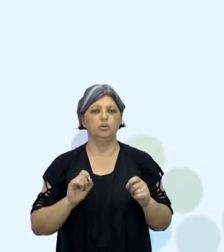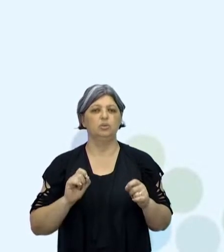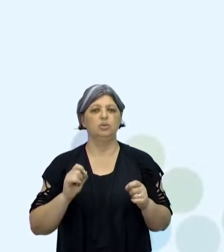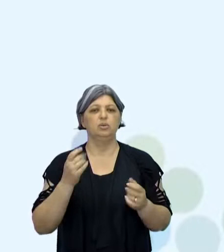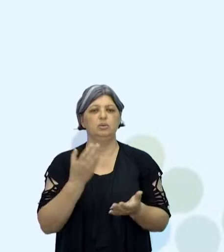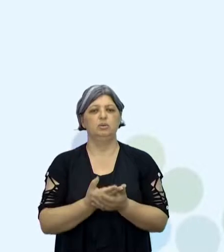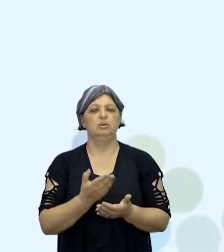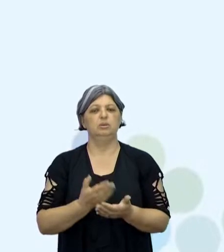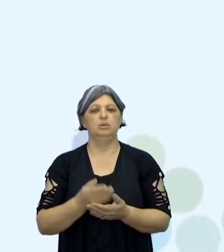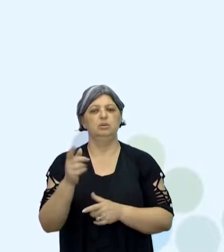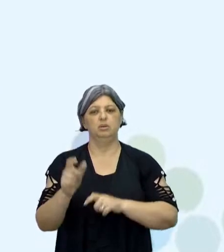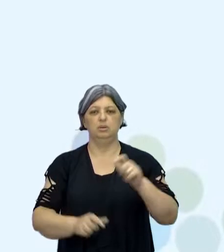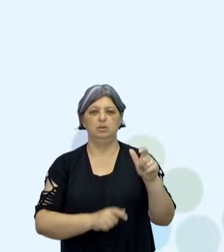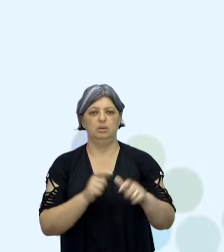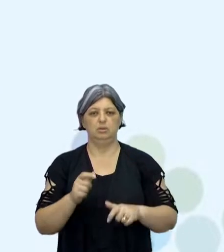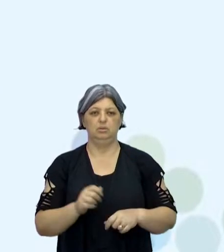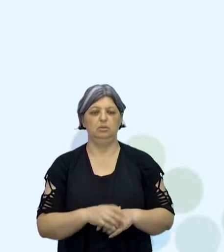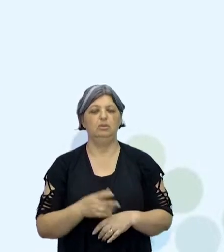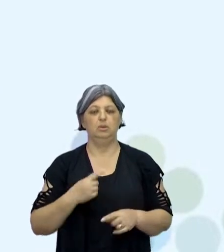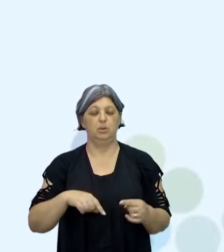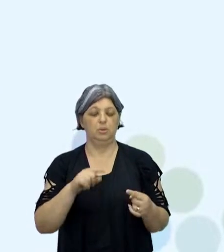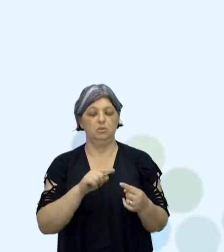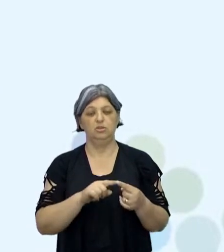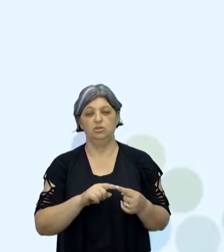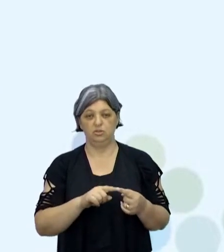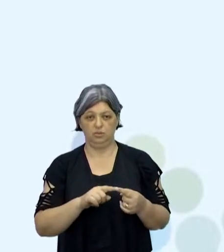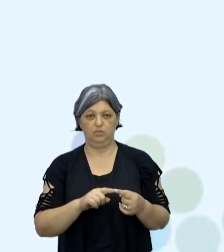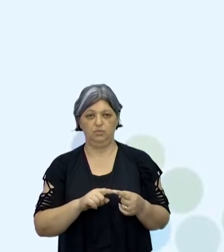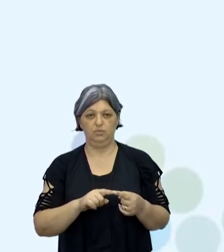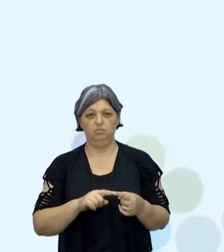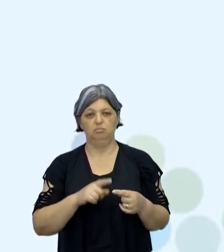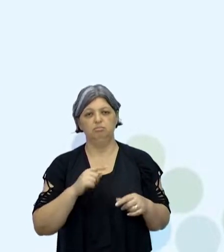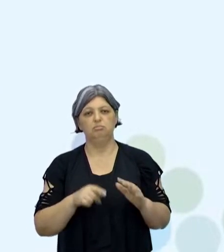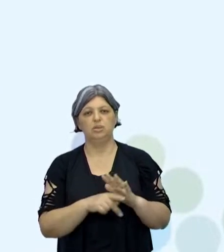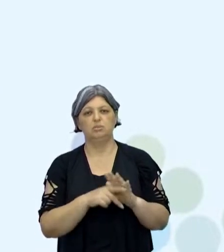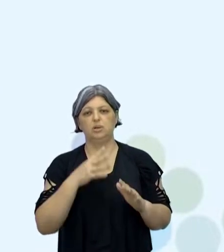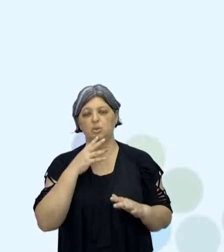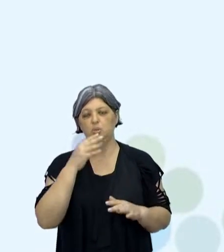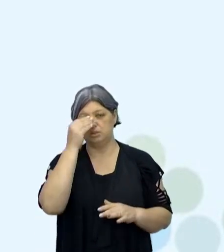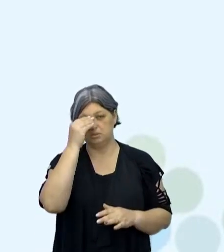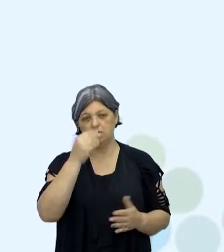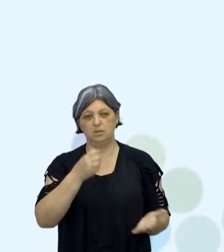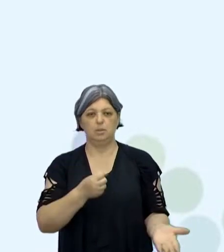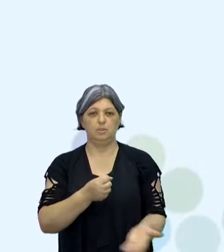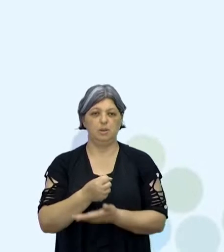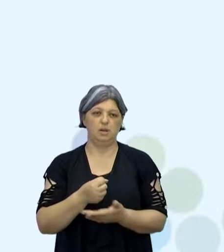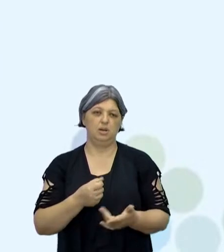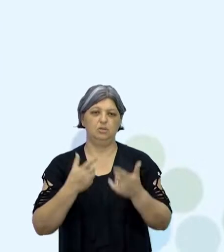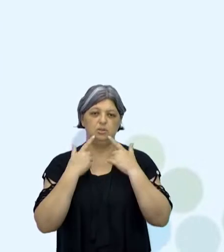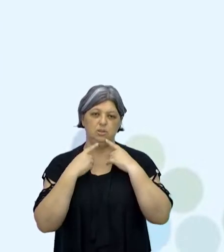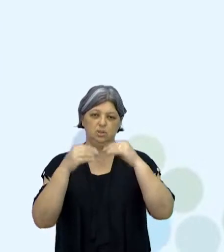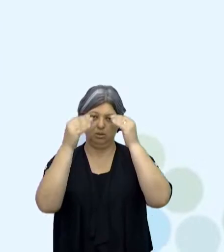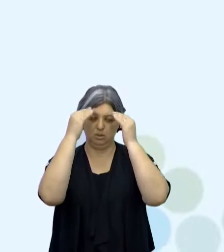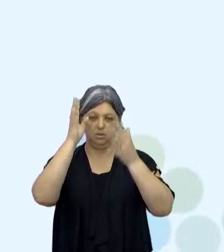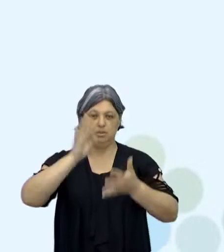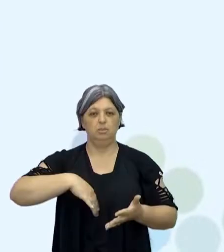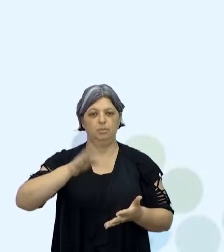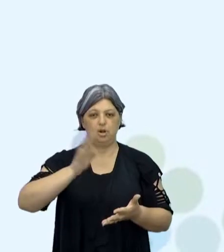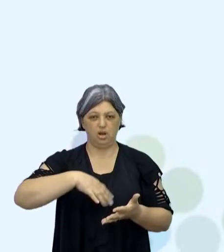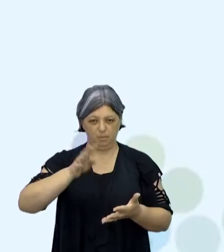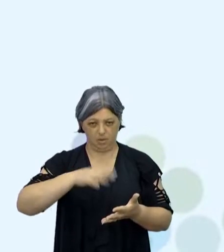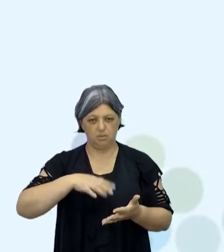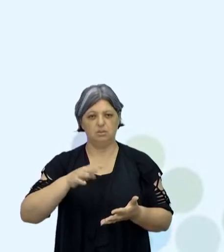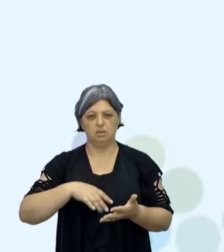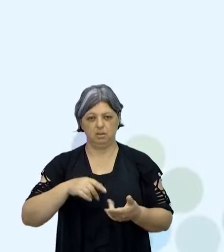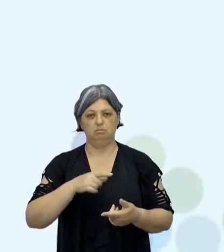fazer? Eles devem, né, tem como objetivo se aproximar dos conhecimentos básicos da linguagem de programação, que a gente já falou bastante